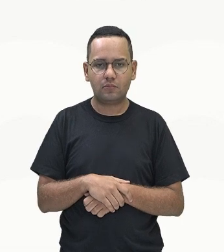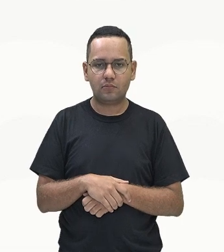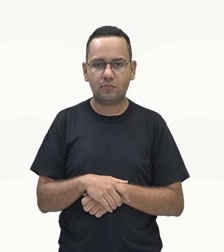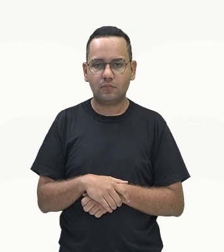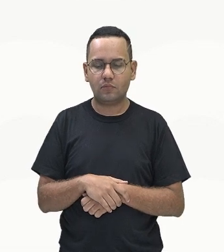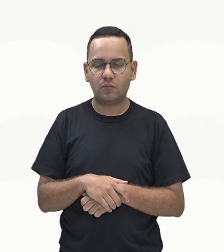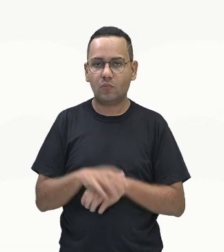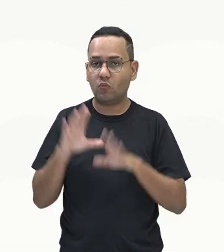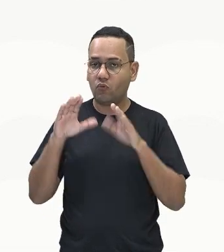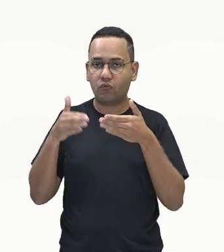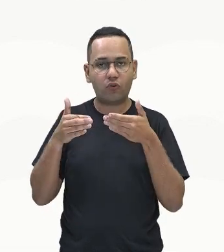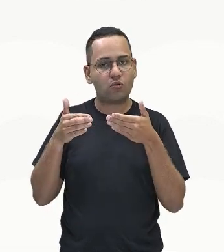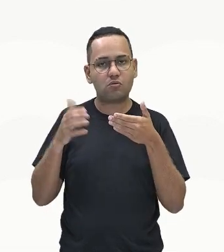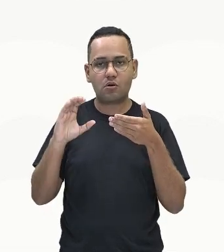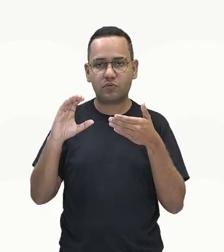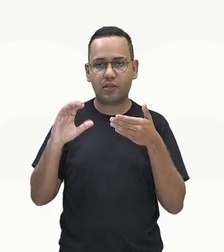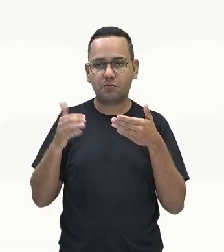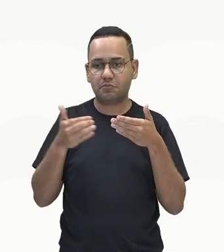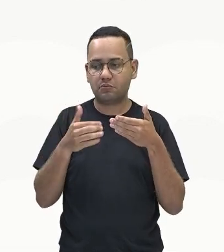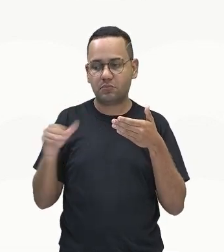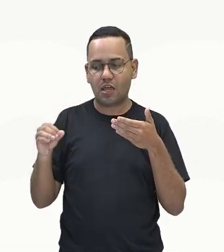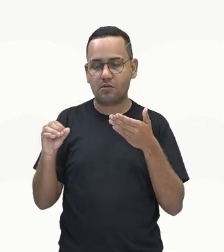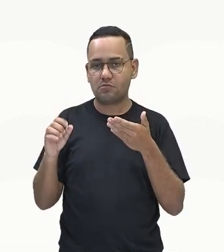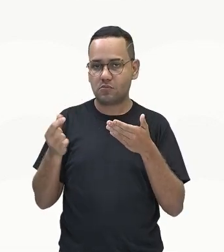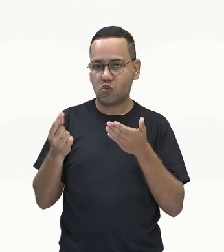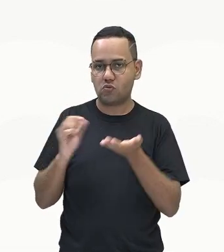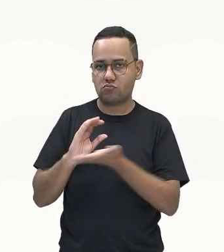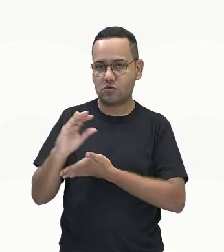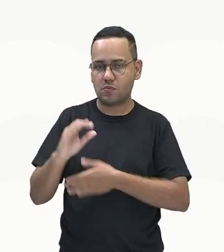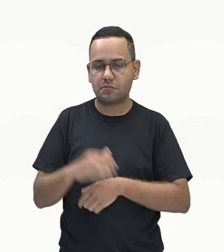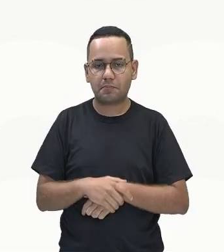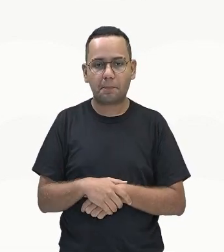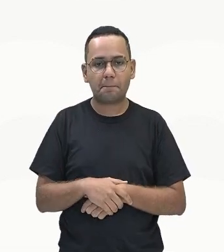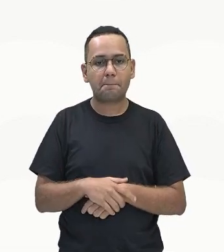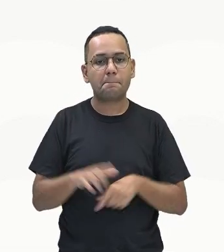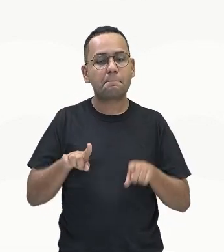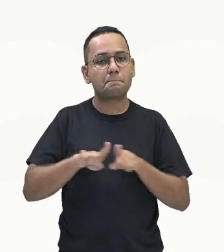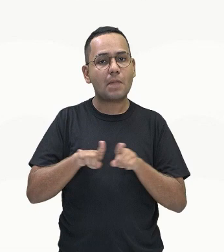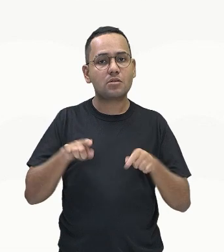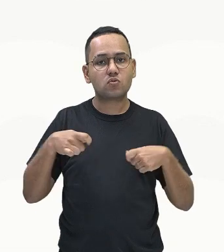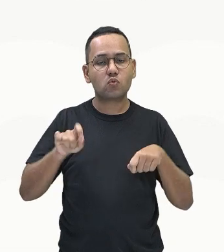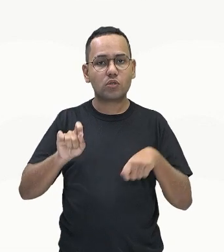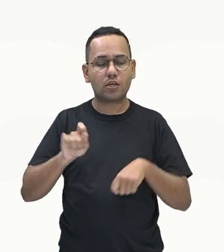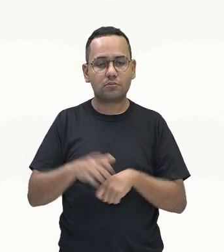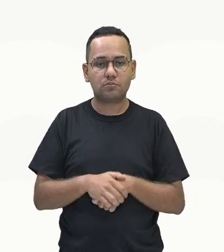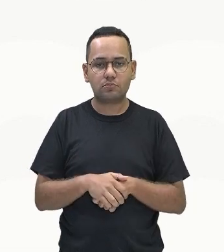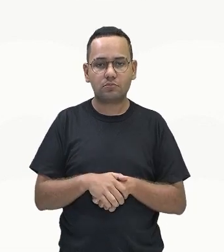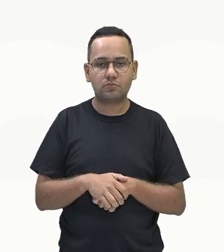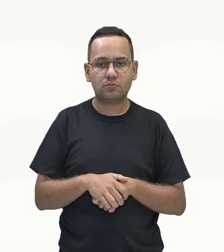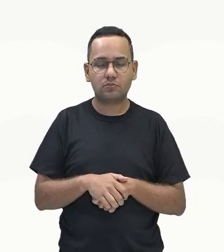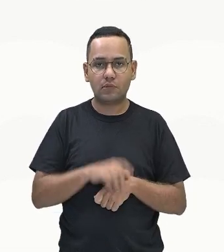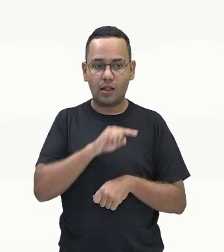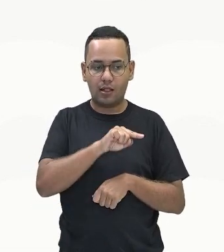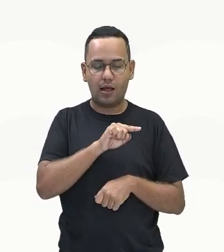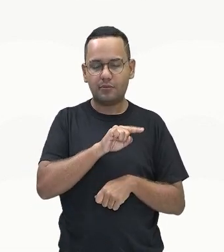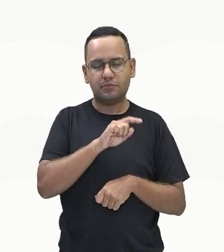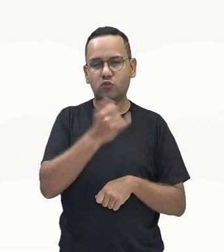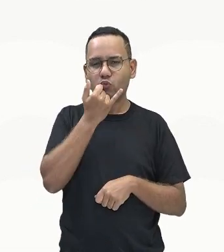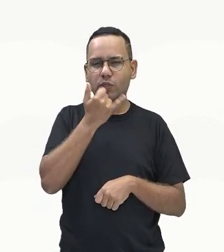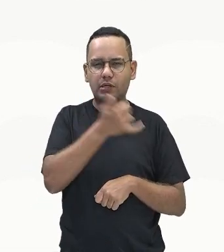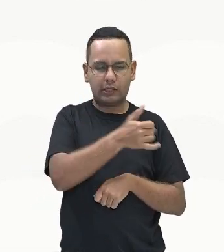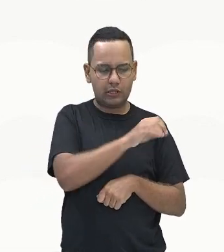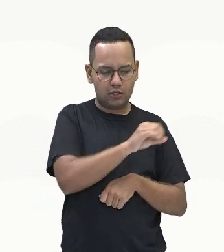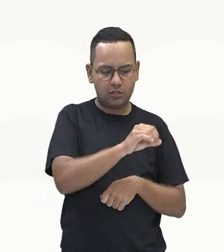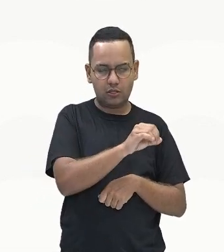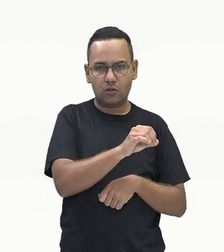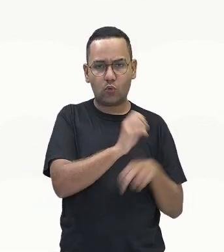capital. Porém, nos juros compostos, agora eu vou calcular em cima, né, do meu montante do mês anterior.